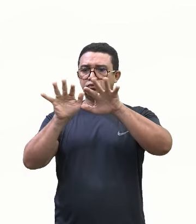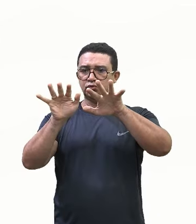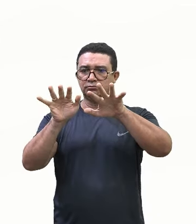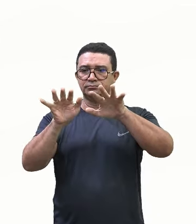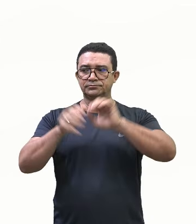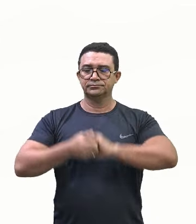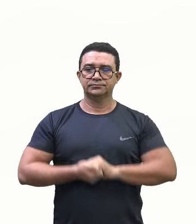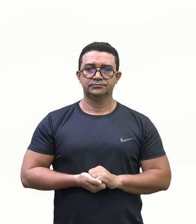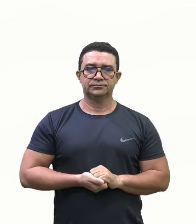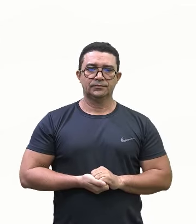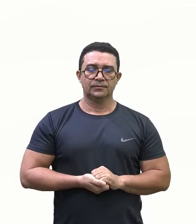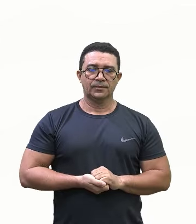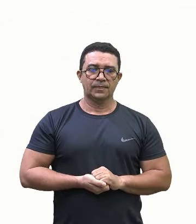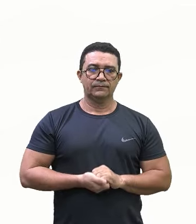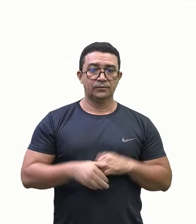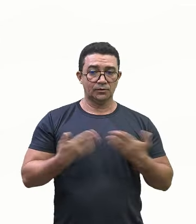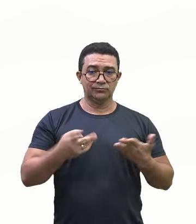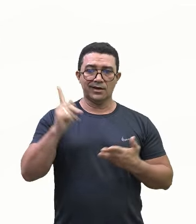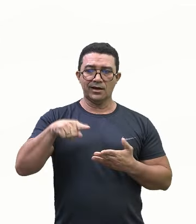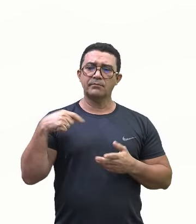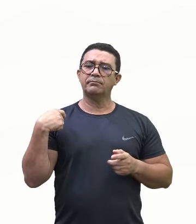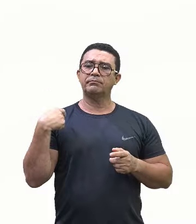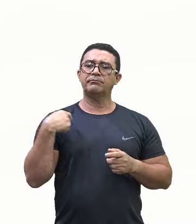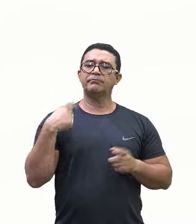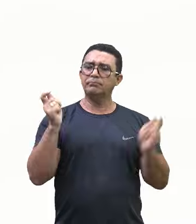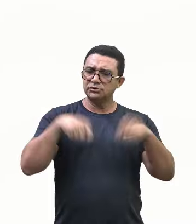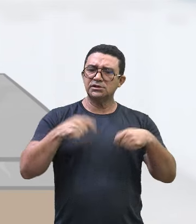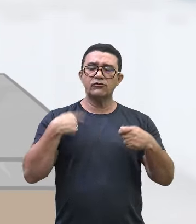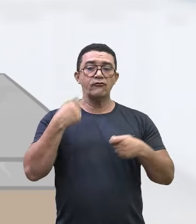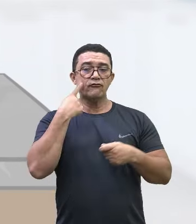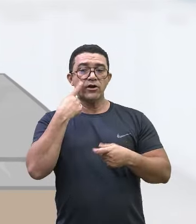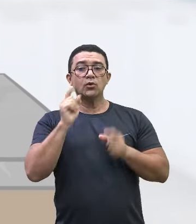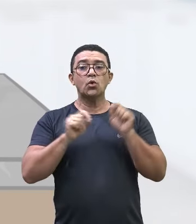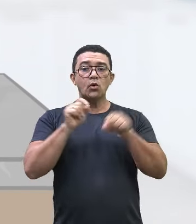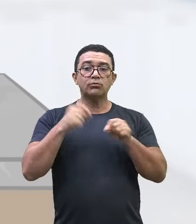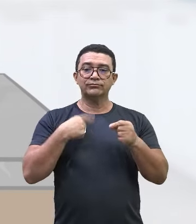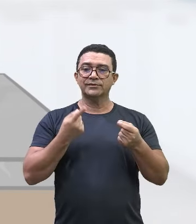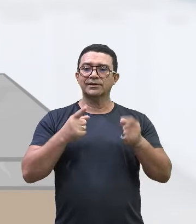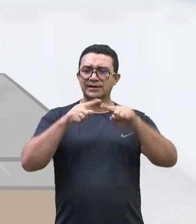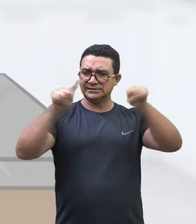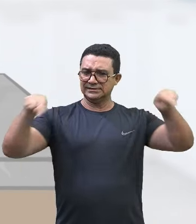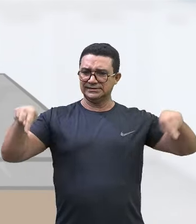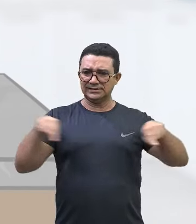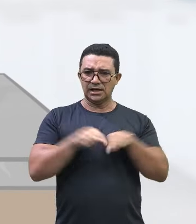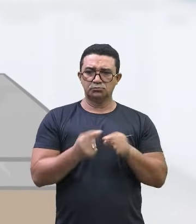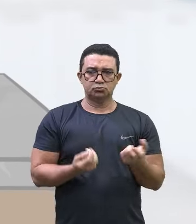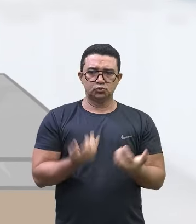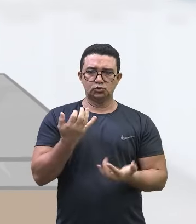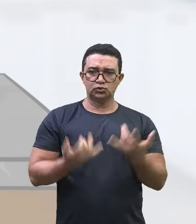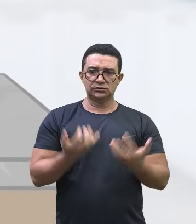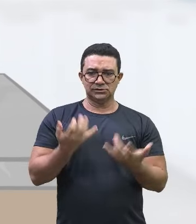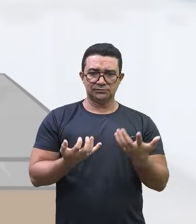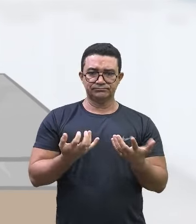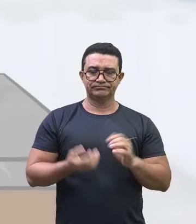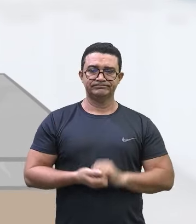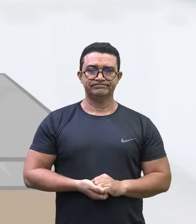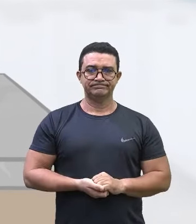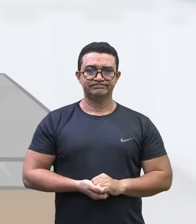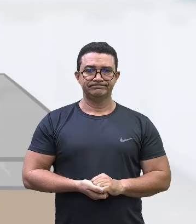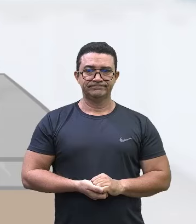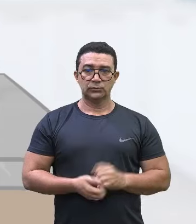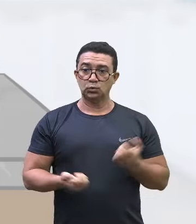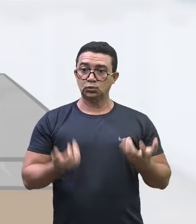nós podemos ver isso de forma simples numa cozinha. Olha que coisa legal. Nós temos aqui uma